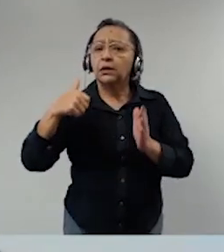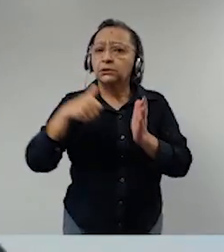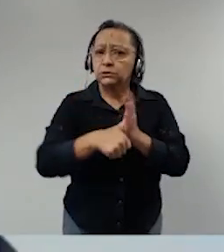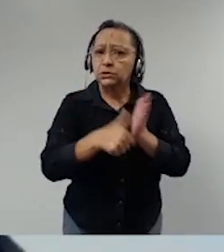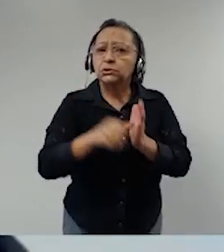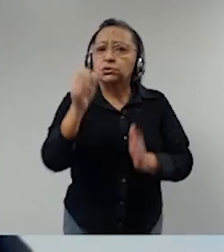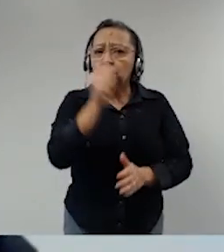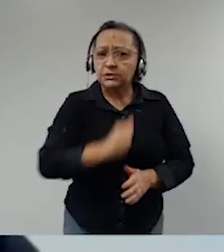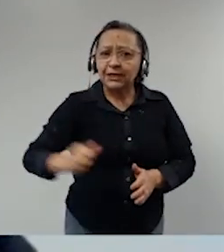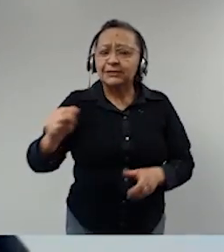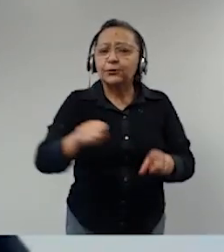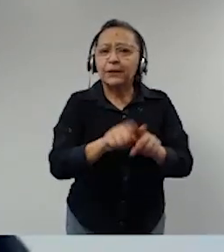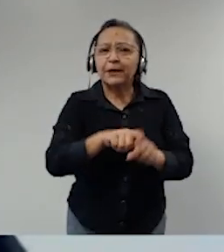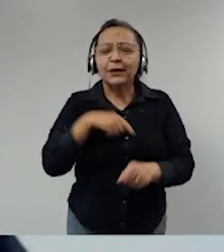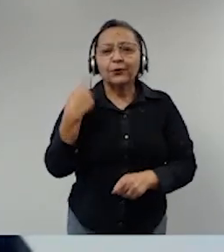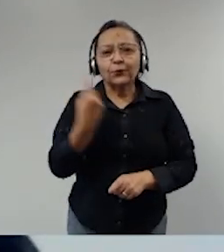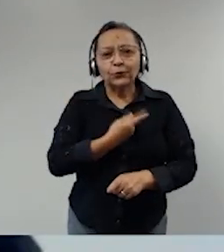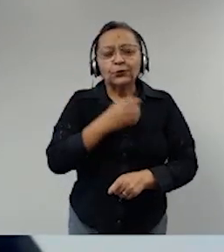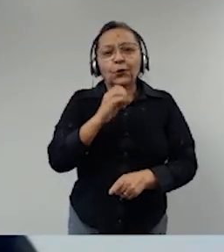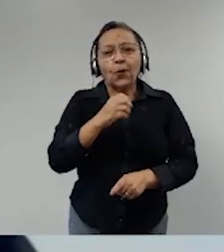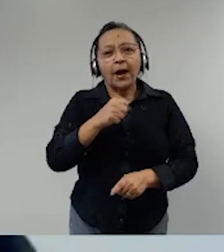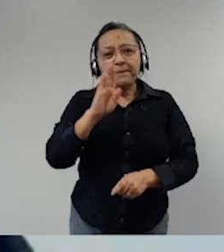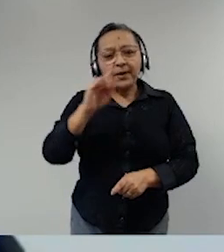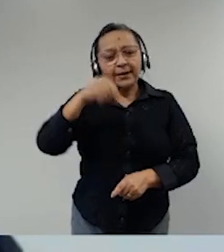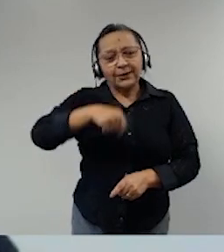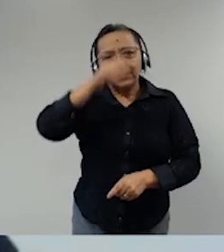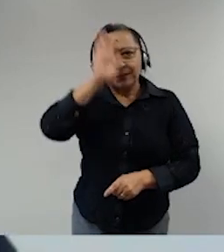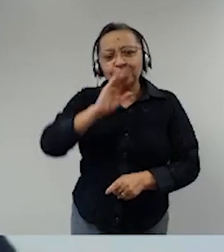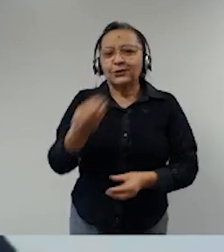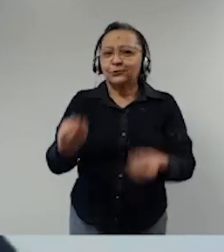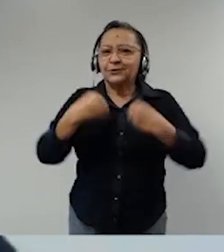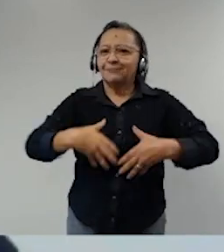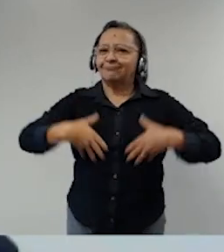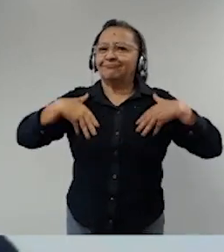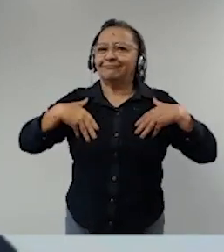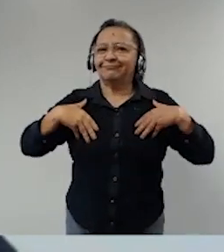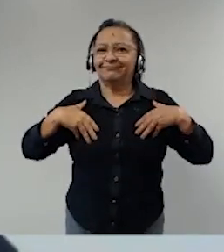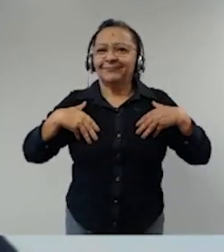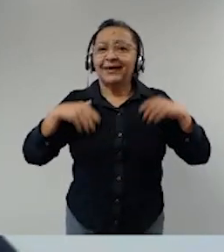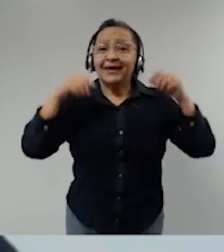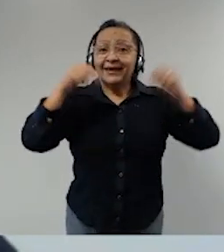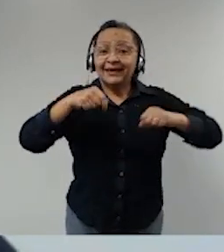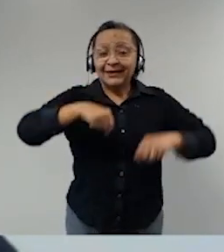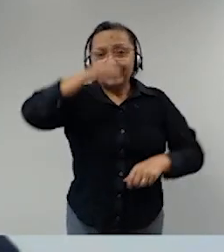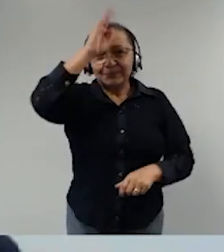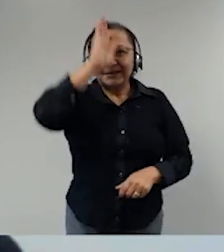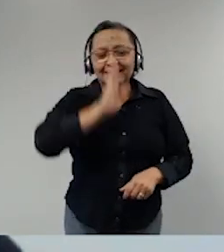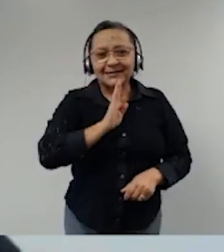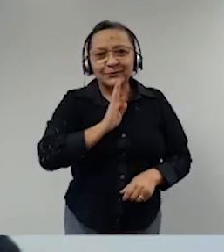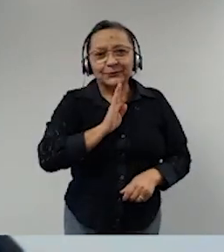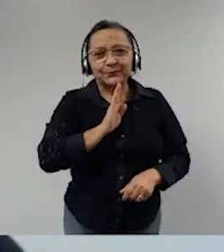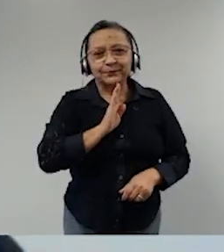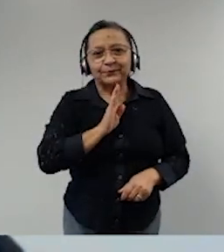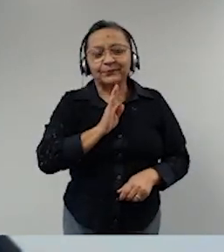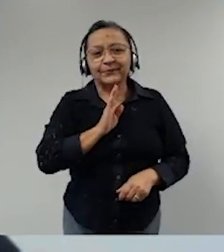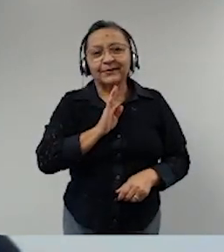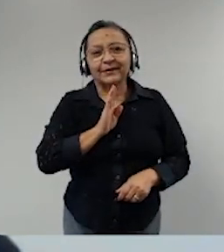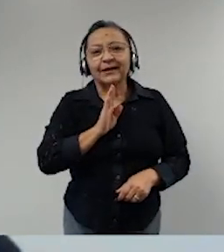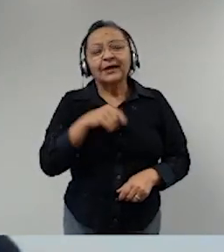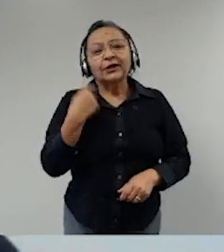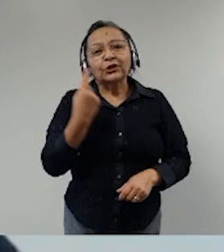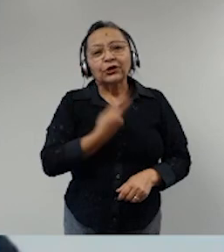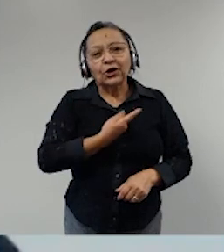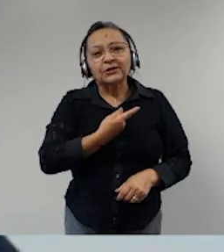inclusive conosco, de Décio Freire, advogado, que muito nos honra, inclusive. E aqui no Brasil, doutor João,